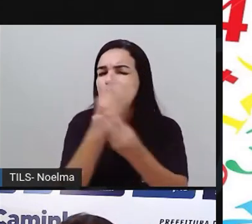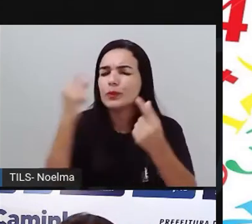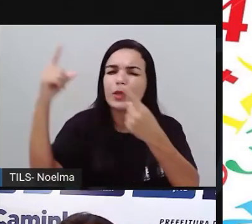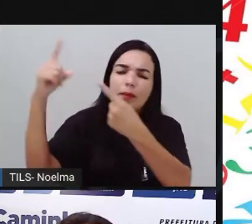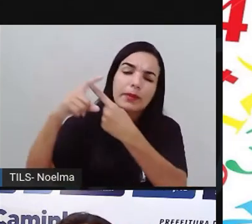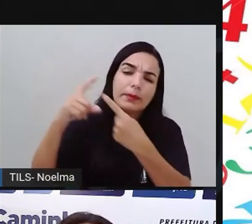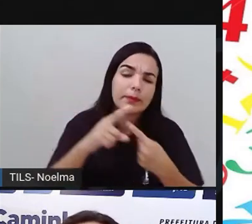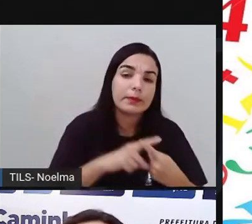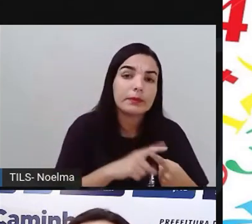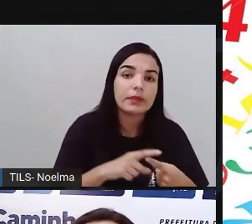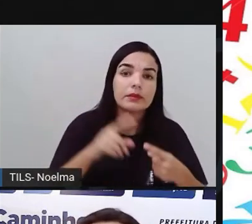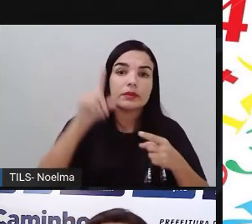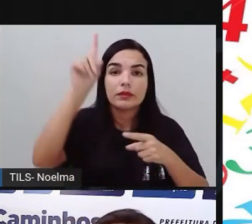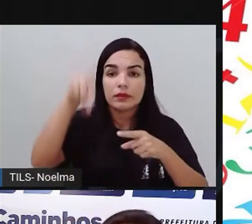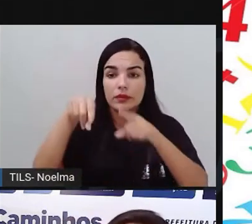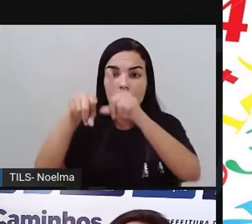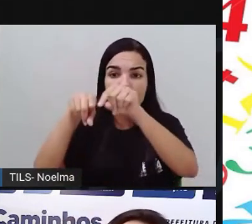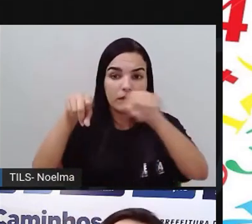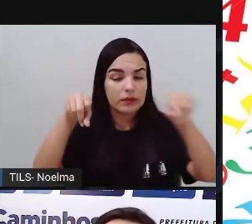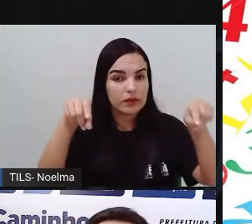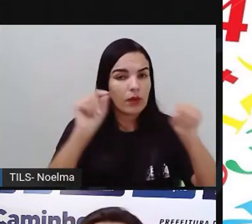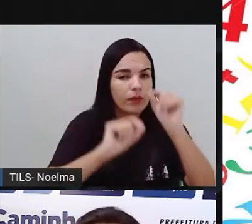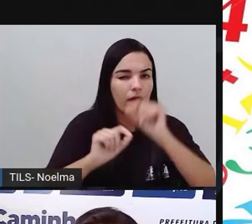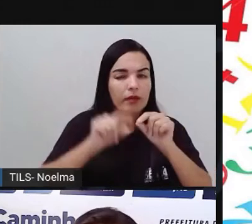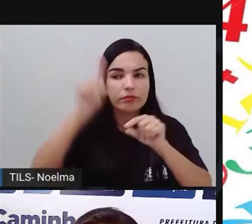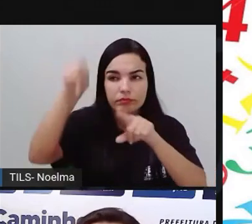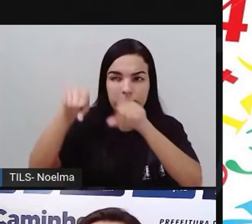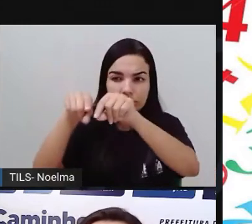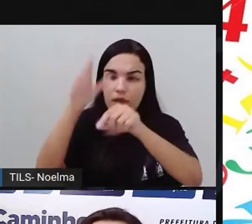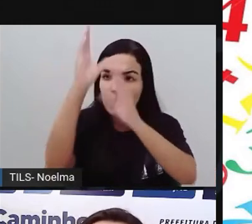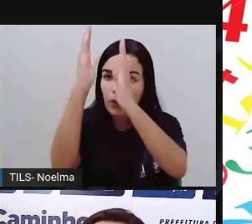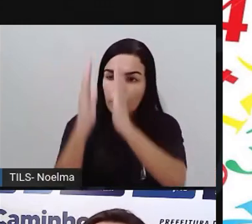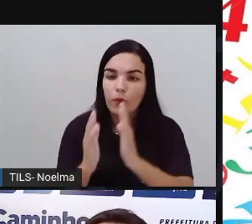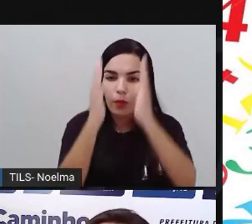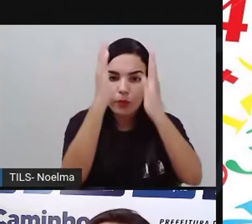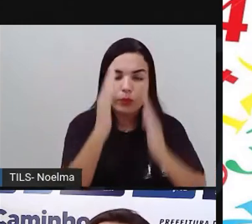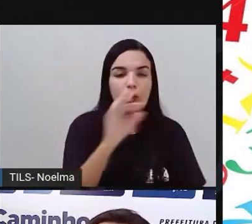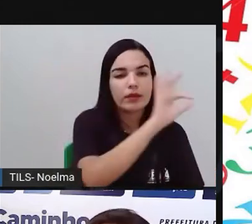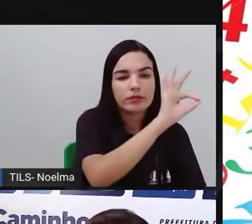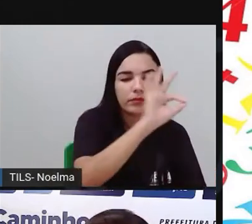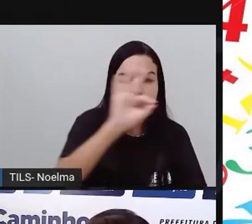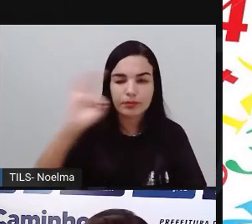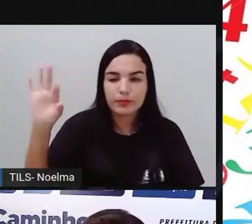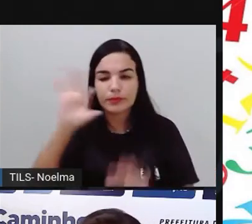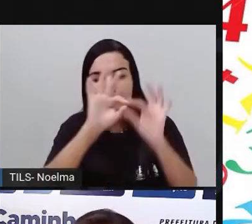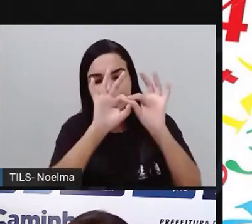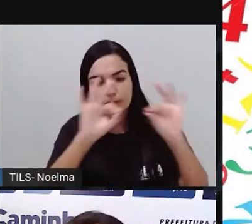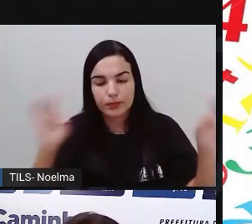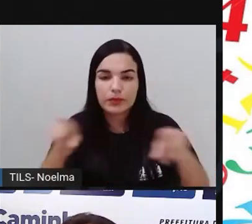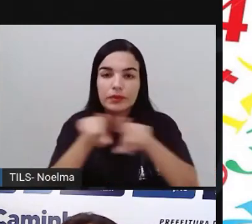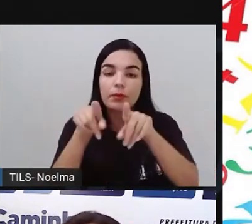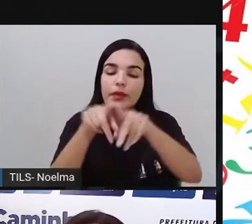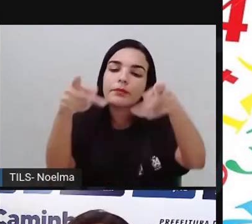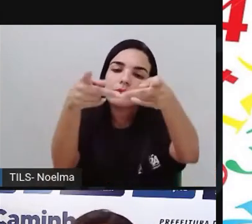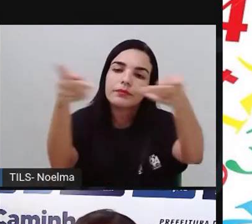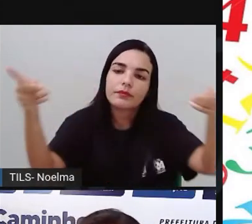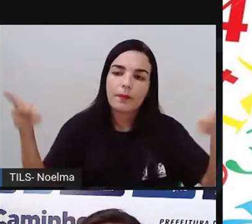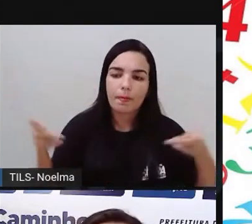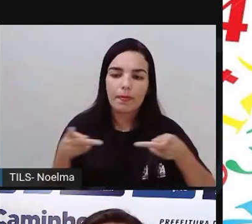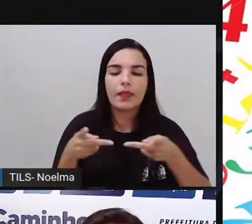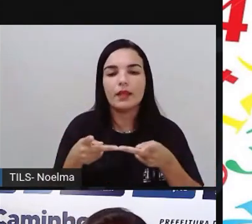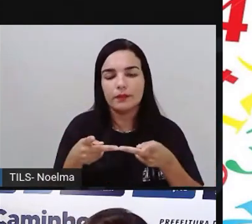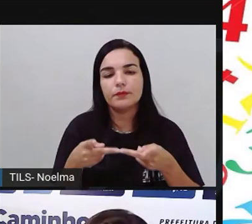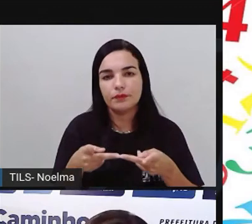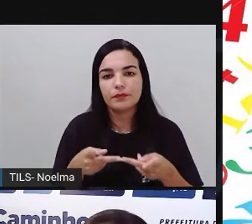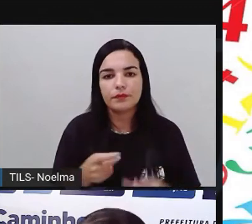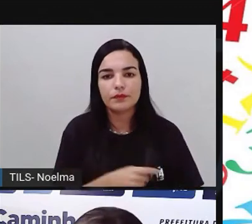mais utilizados são os gráficos de colunas, de linhas, e também os gráficos circulares, conhecidos aí como gráficos de